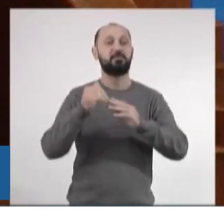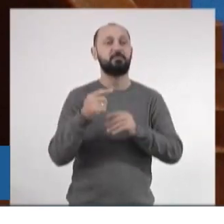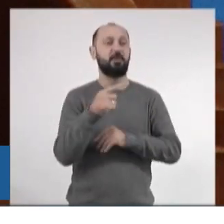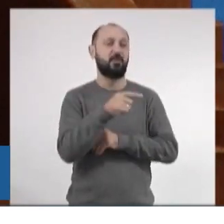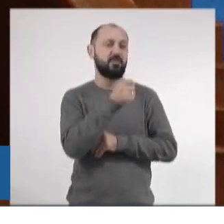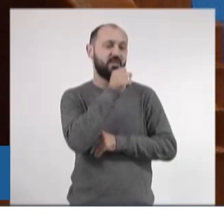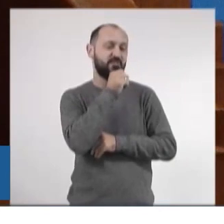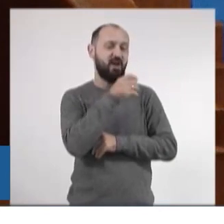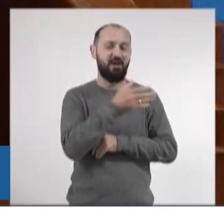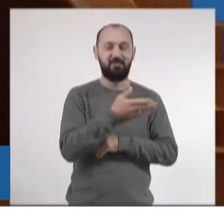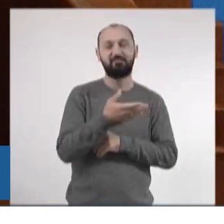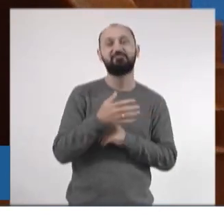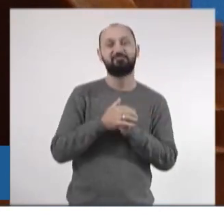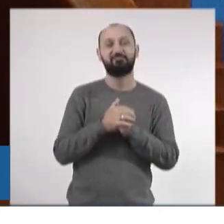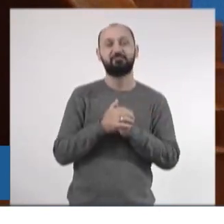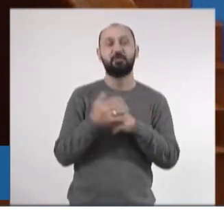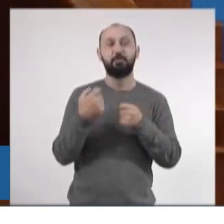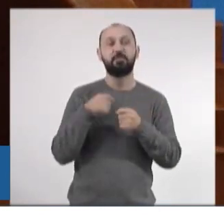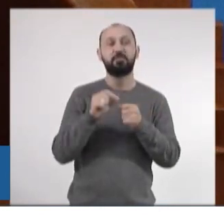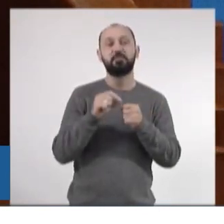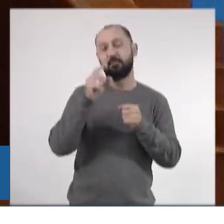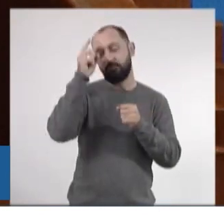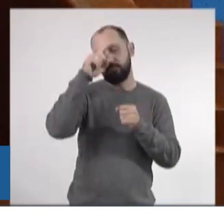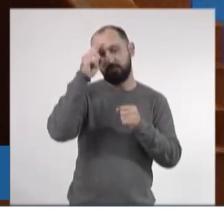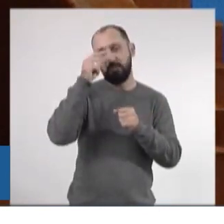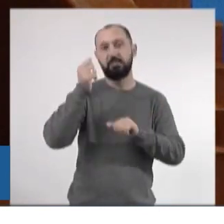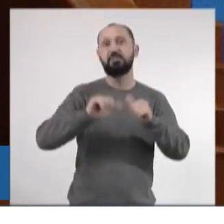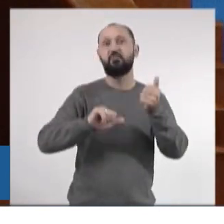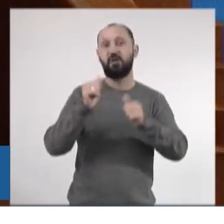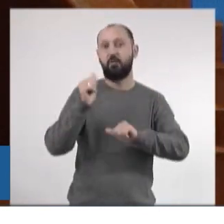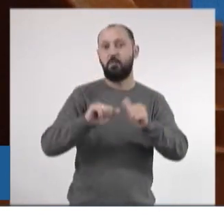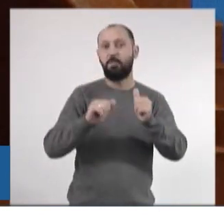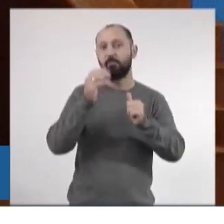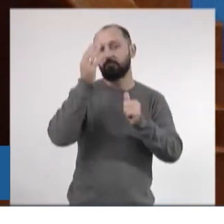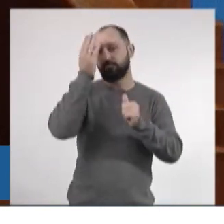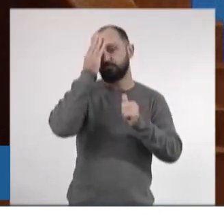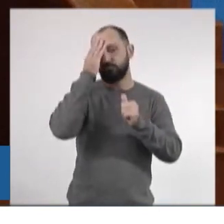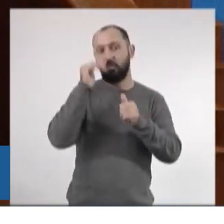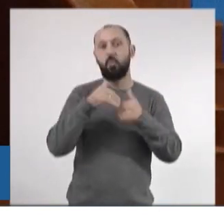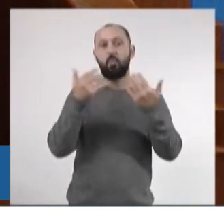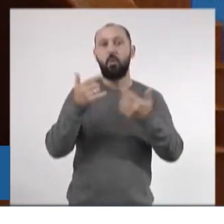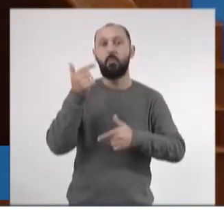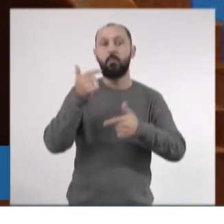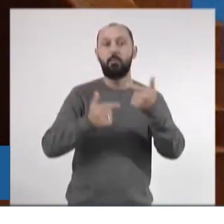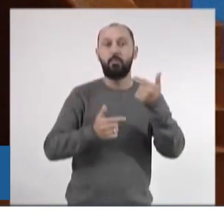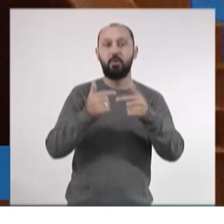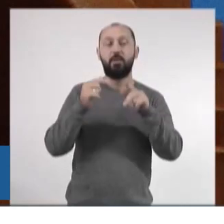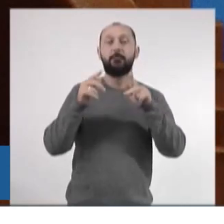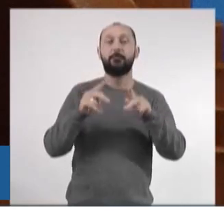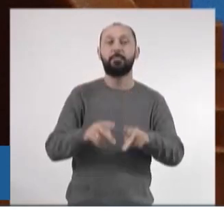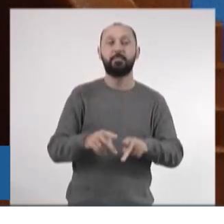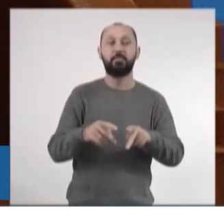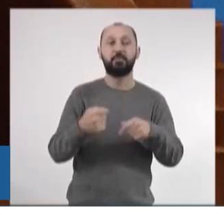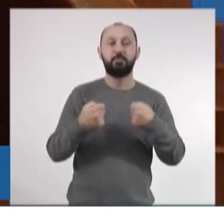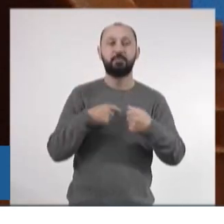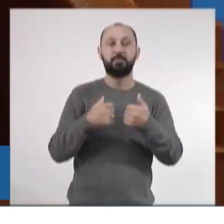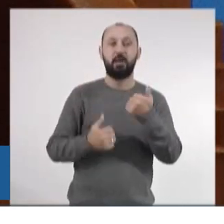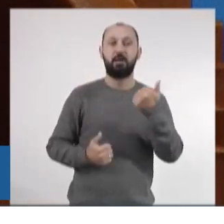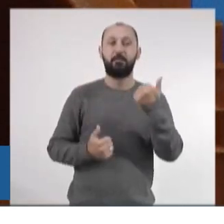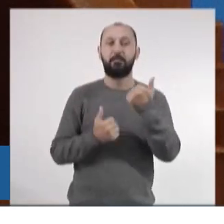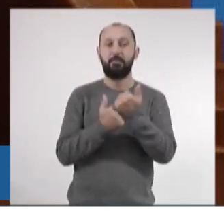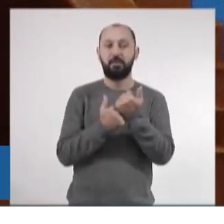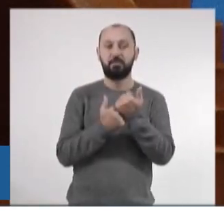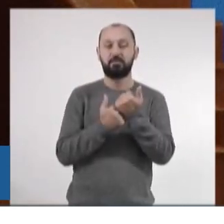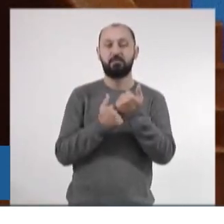também. Né? Então, a gente tem que fazer esses recortes, né, para saber que tipo de política pública que tem que amparar